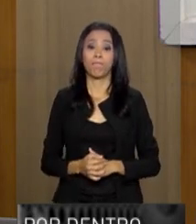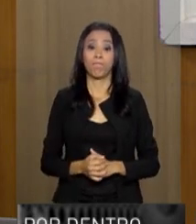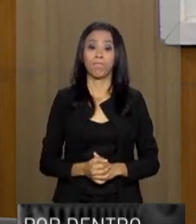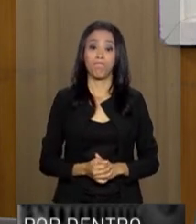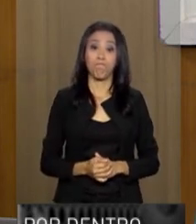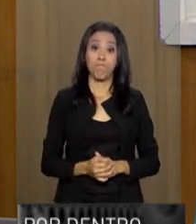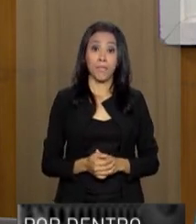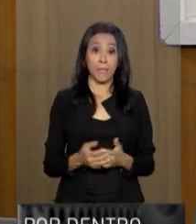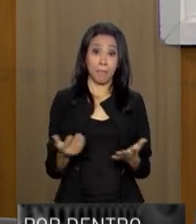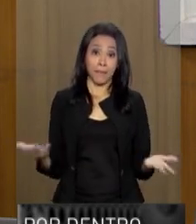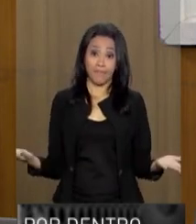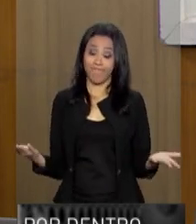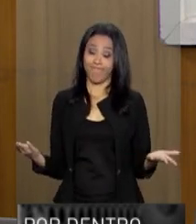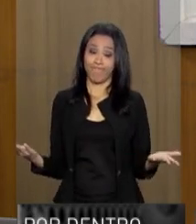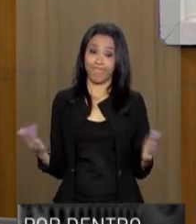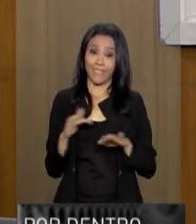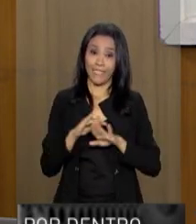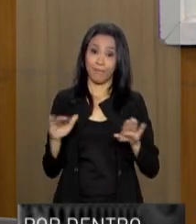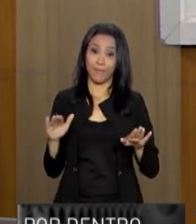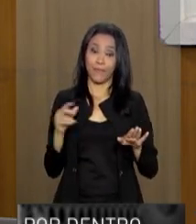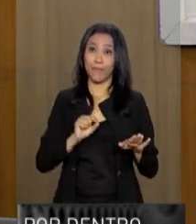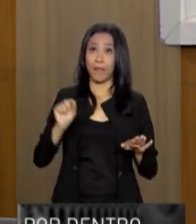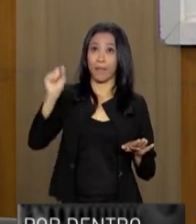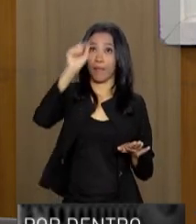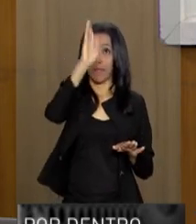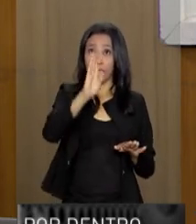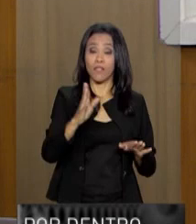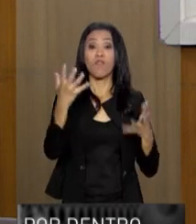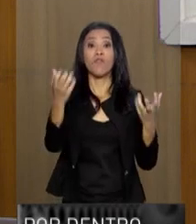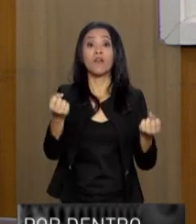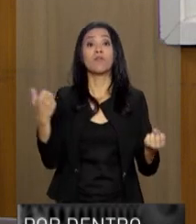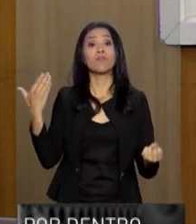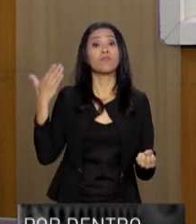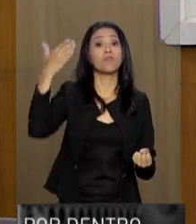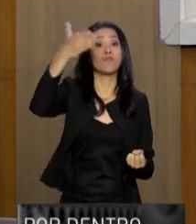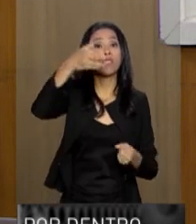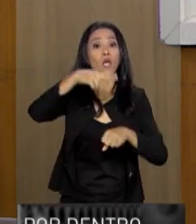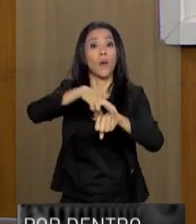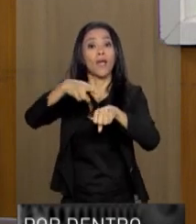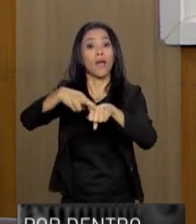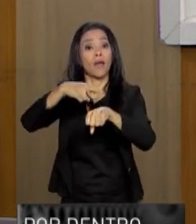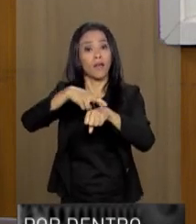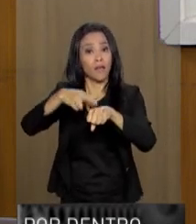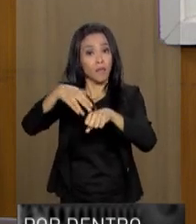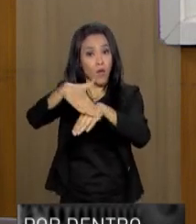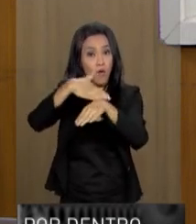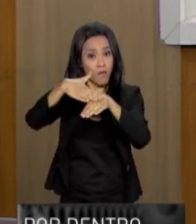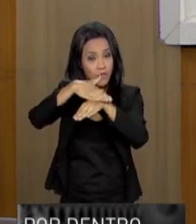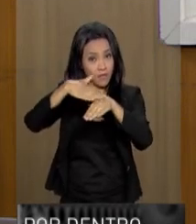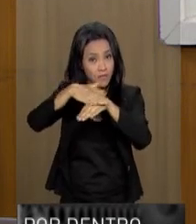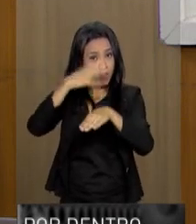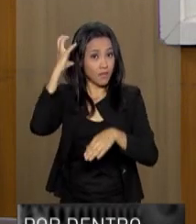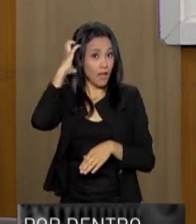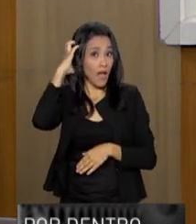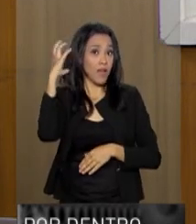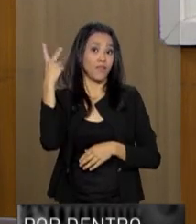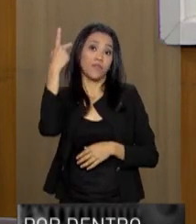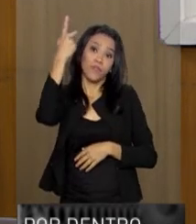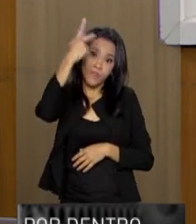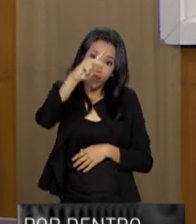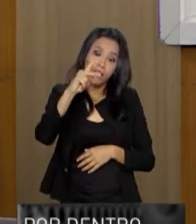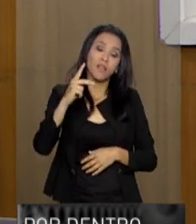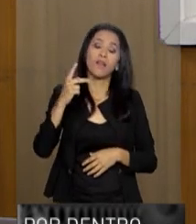secretário encerrando então nosso giro pelo brasil a gente vai agora até boa vista roraima vamos conversar com érico veríssimo da rádio tropical fm